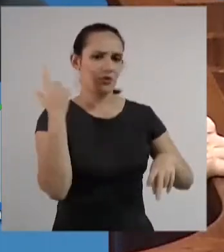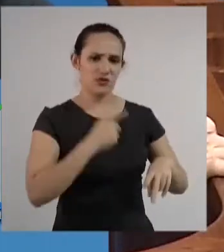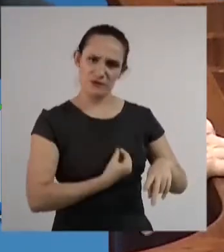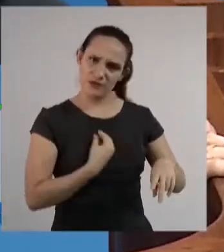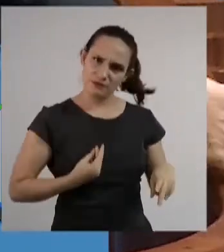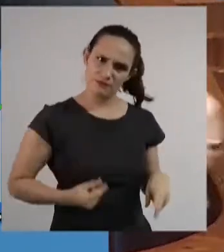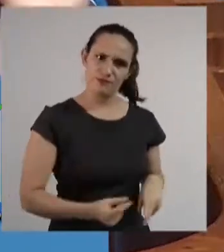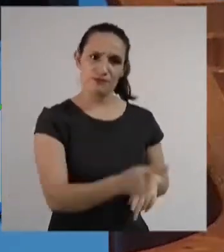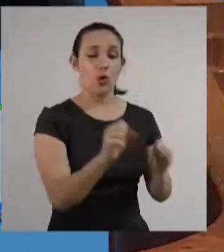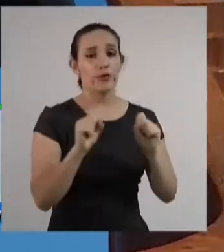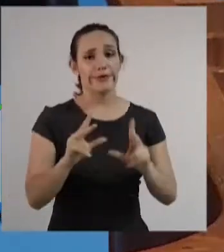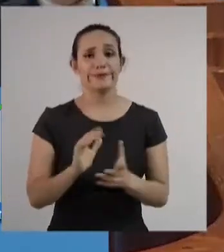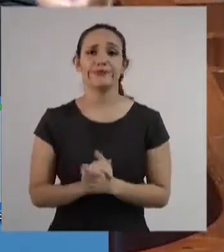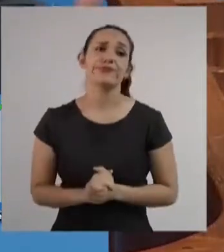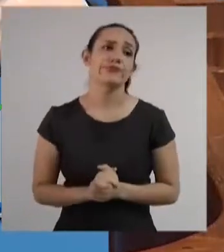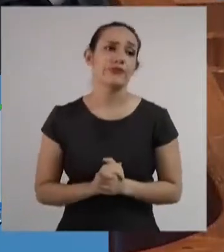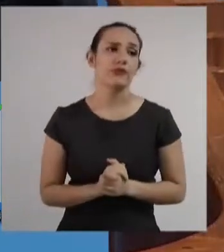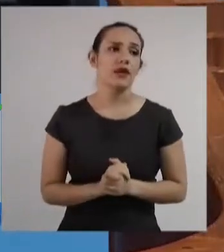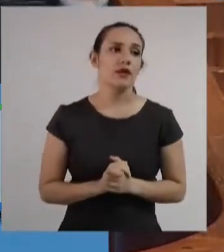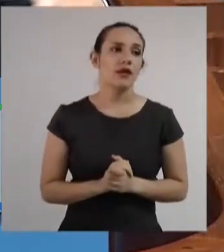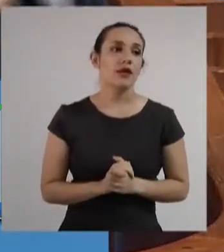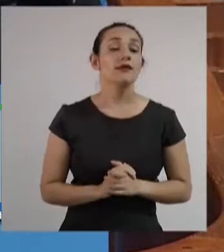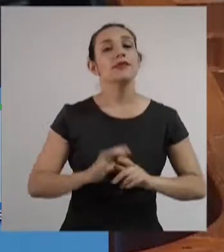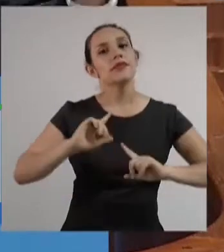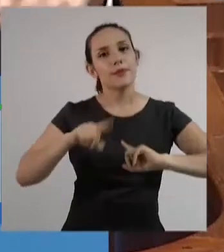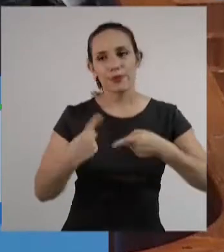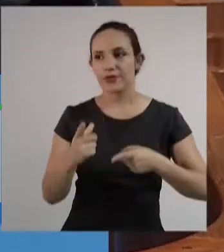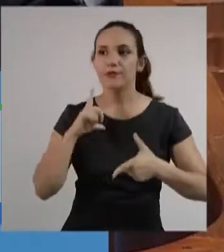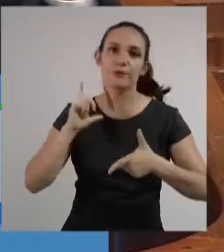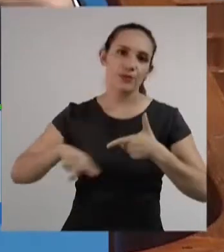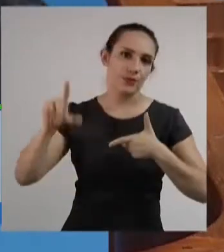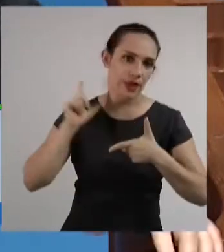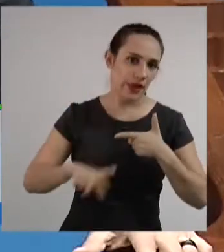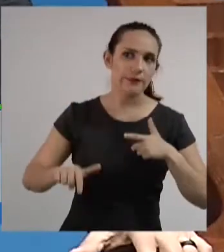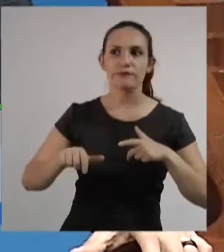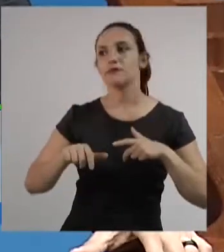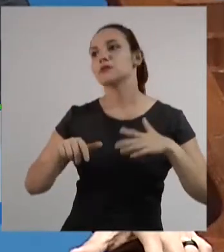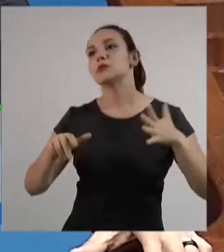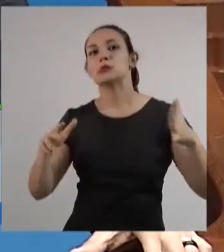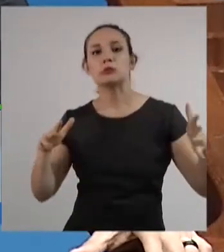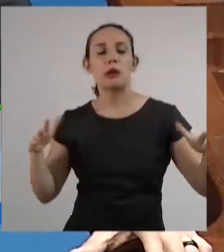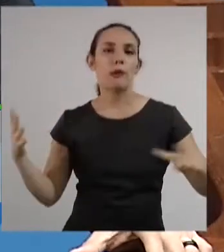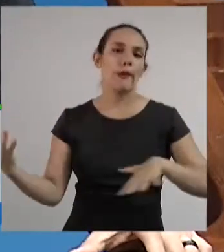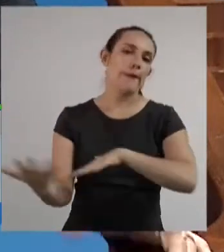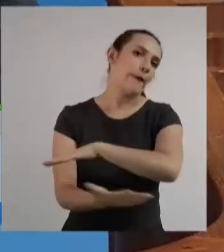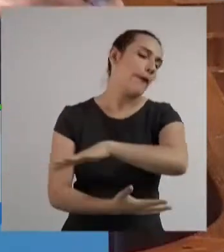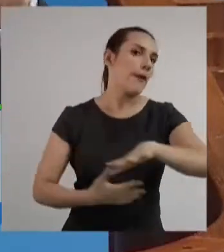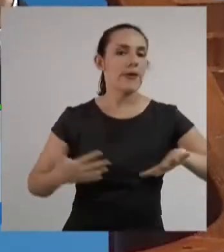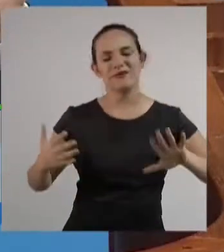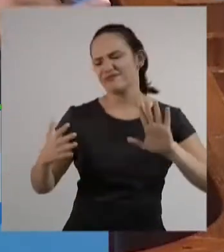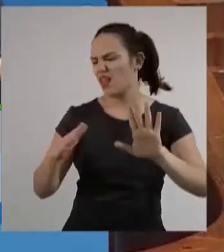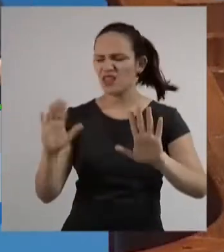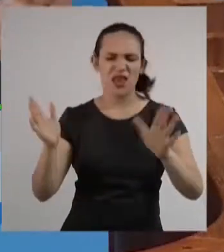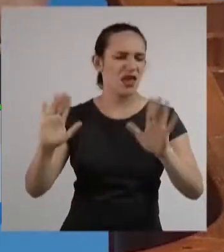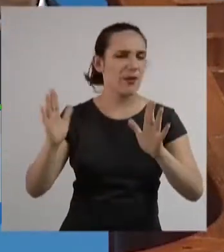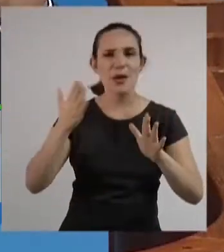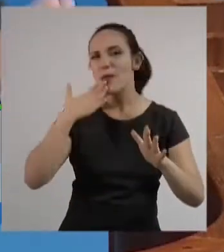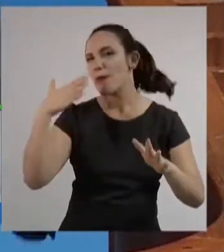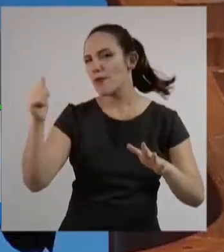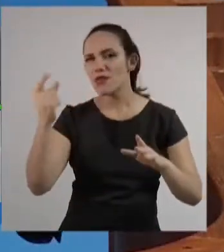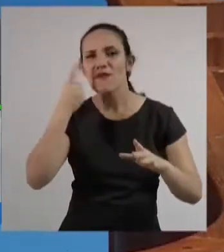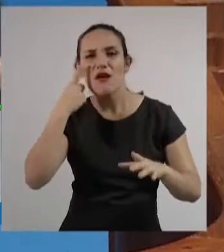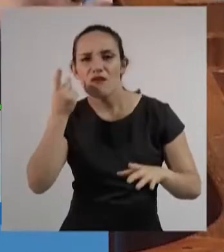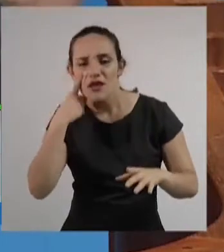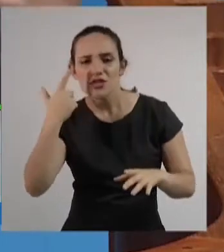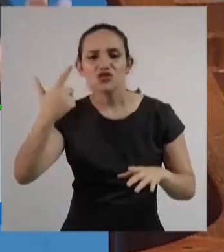produzir. Aí, depois de uma repercussão que aconteceu, vamos ver direito